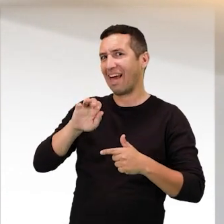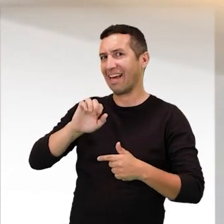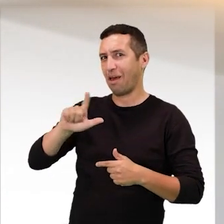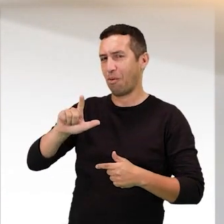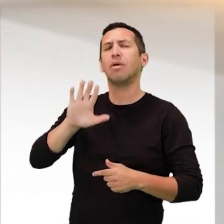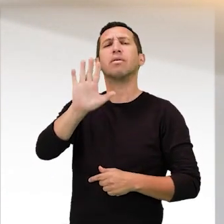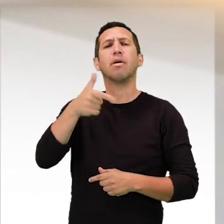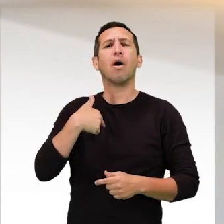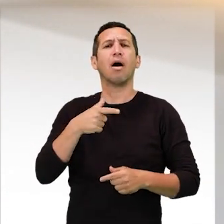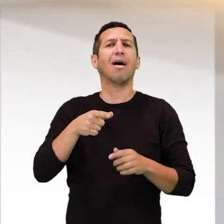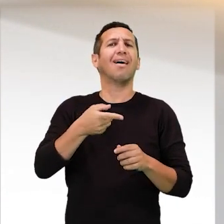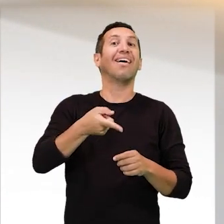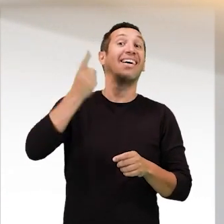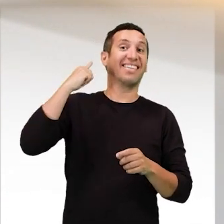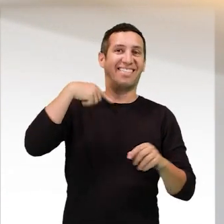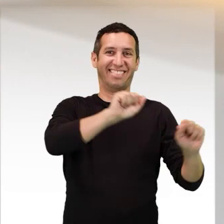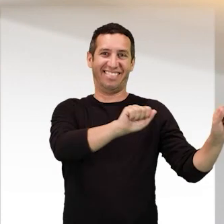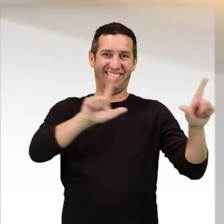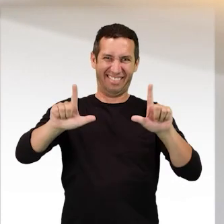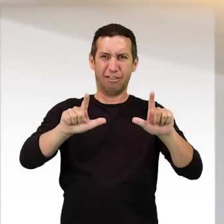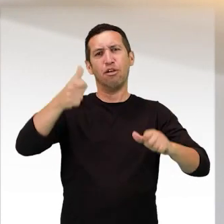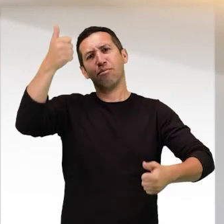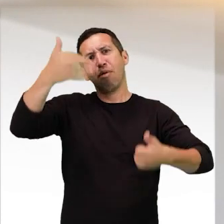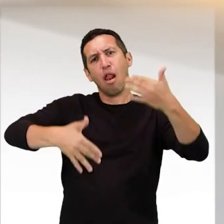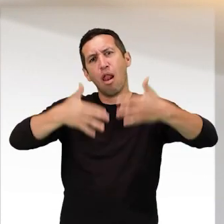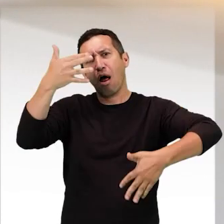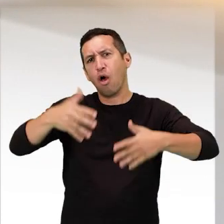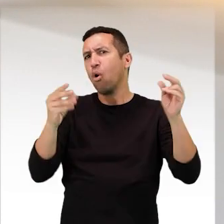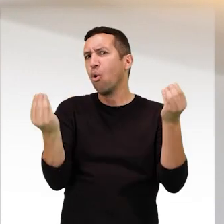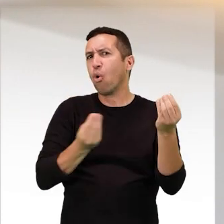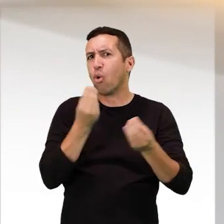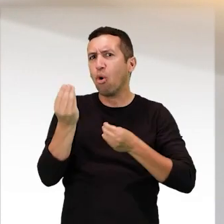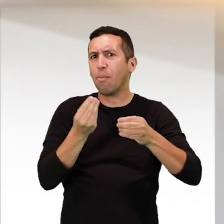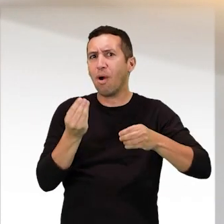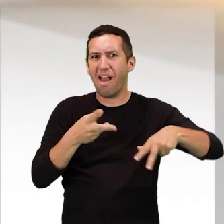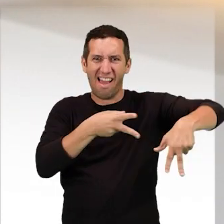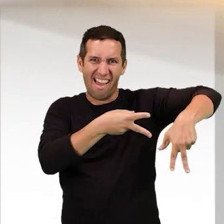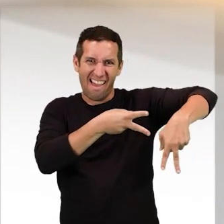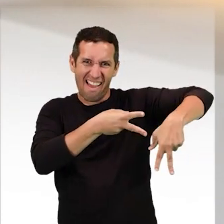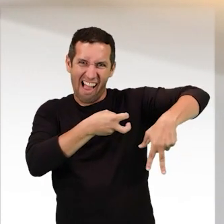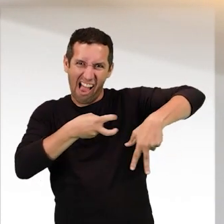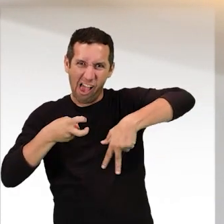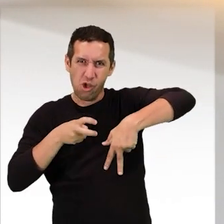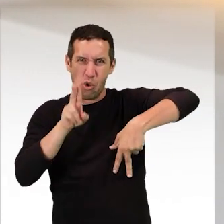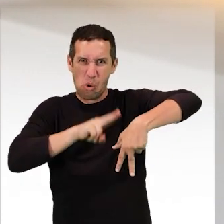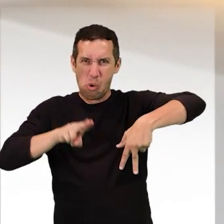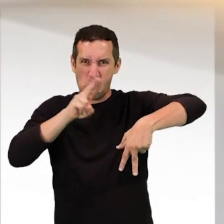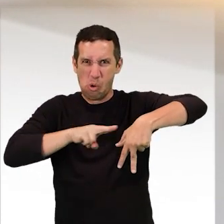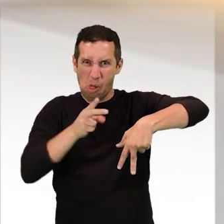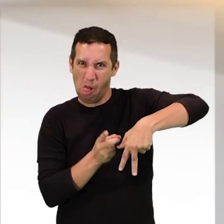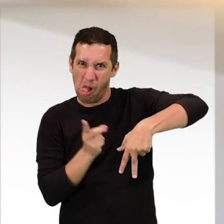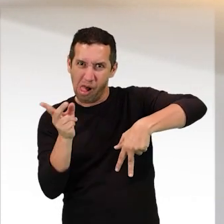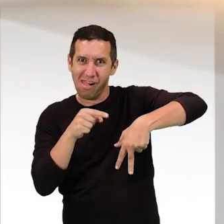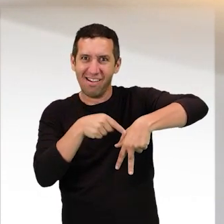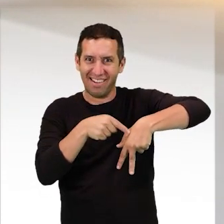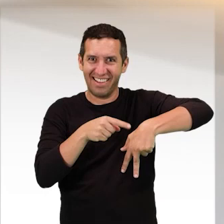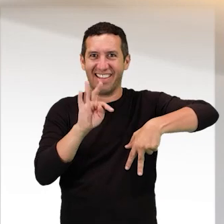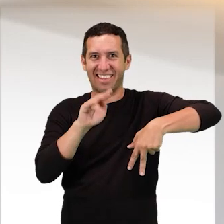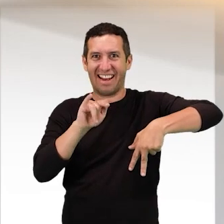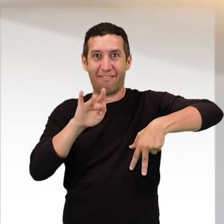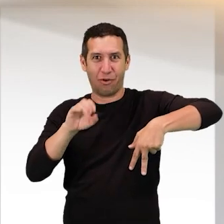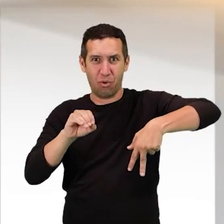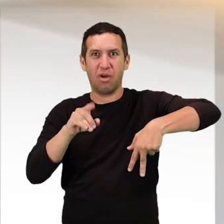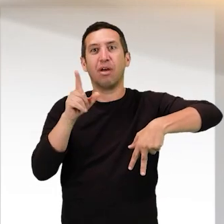bloco anterior, nós falamos bastante sobre tráfico de pessoas que na maioria das vezes envolve uma